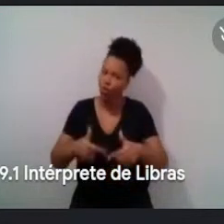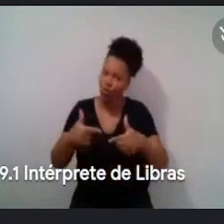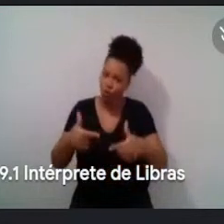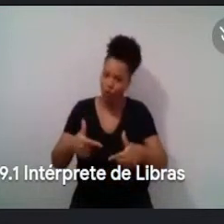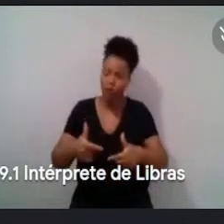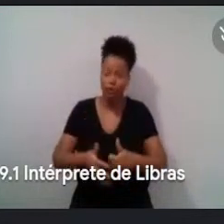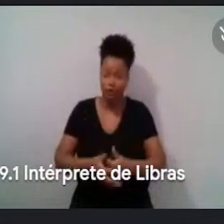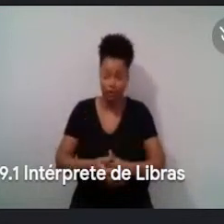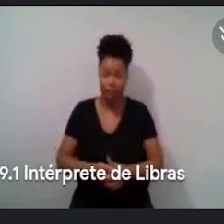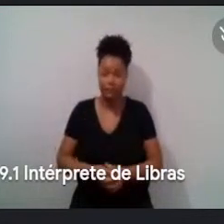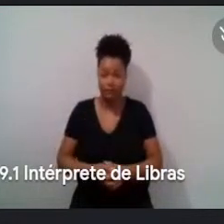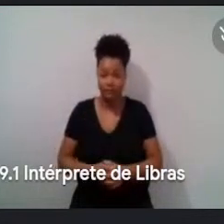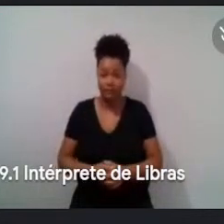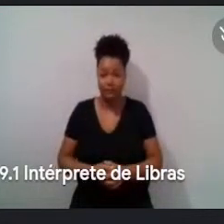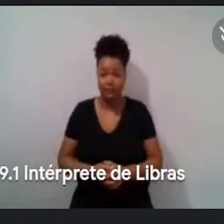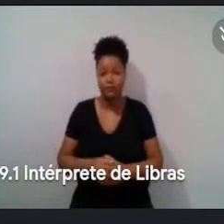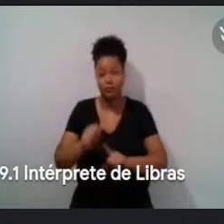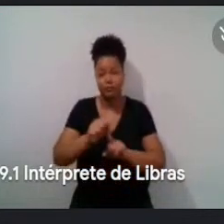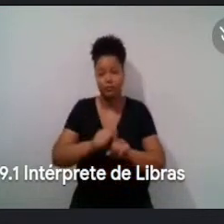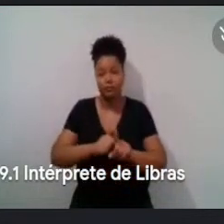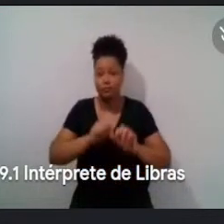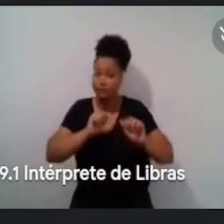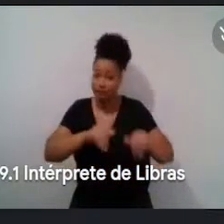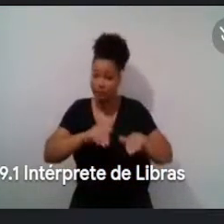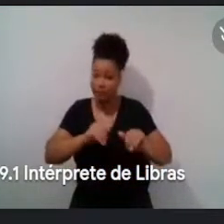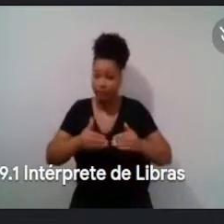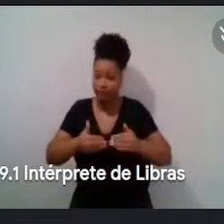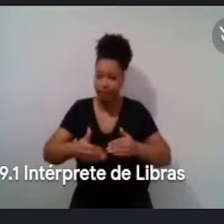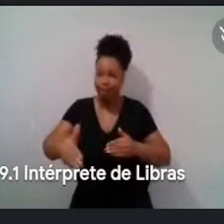de setembro, né?